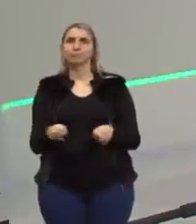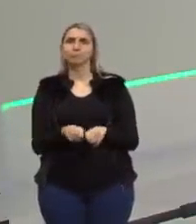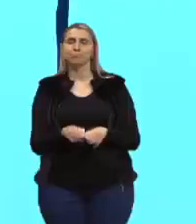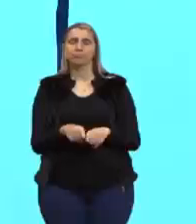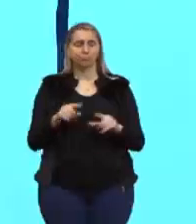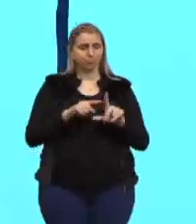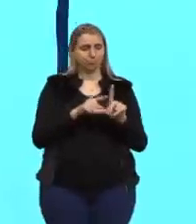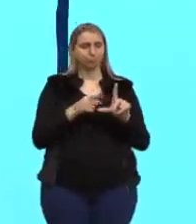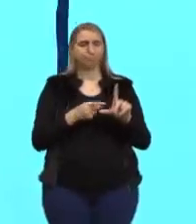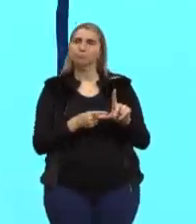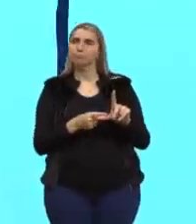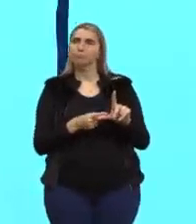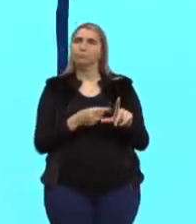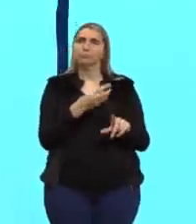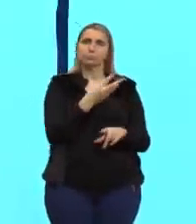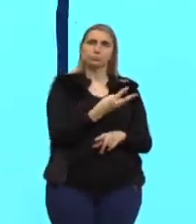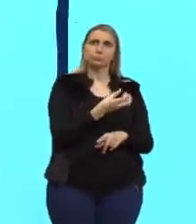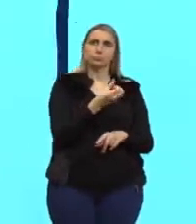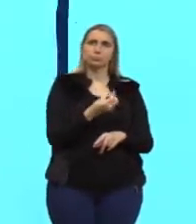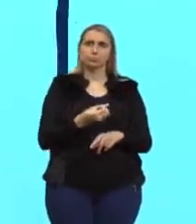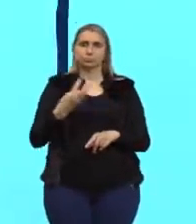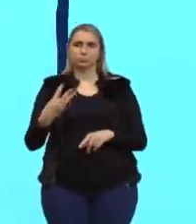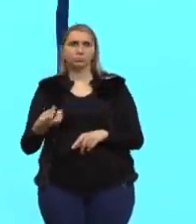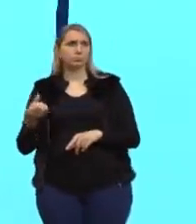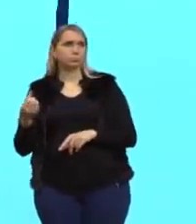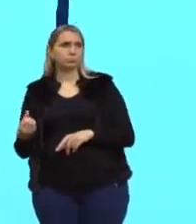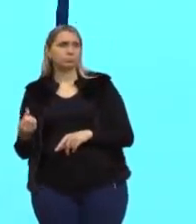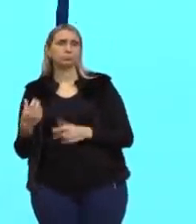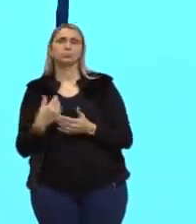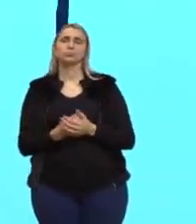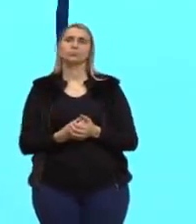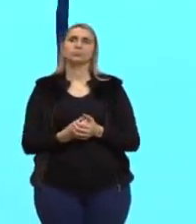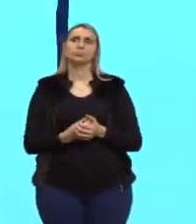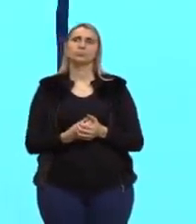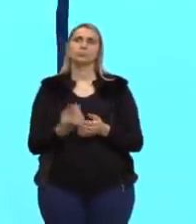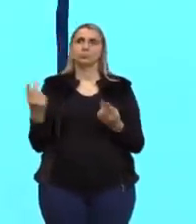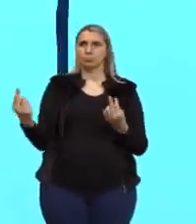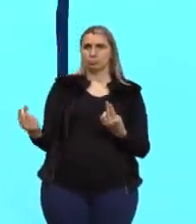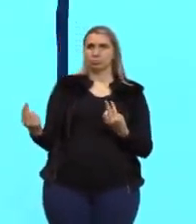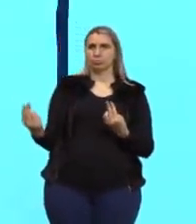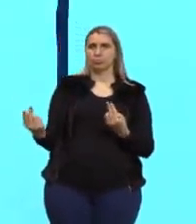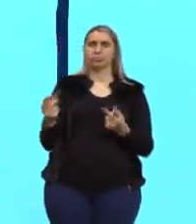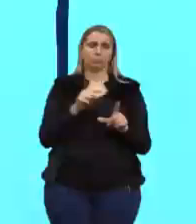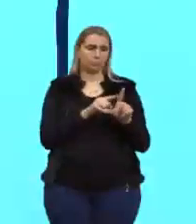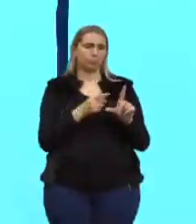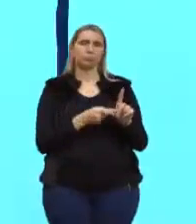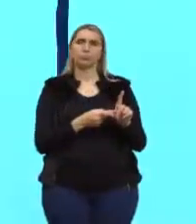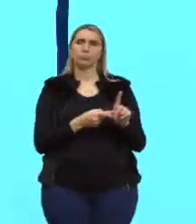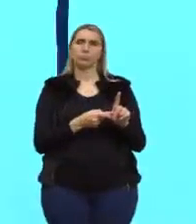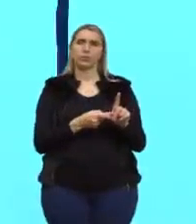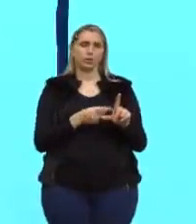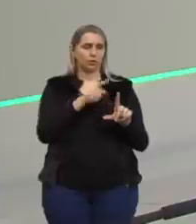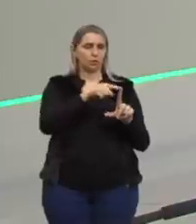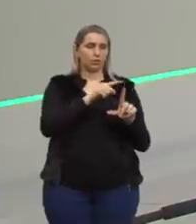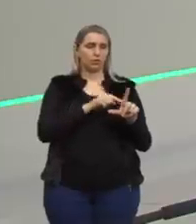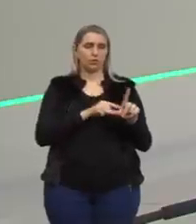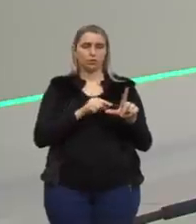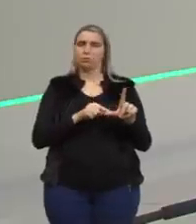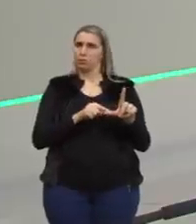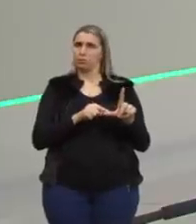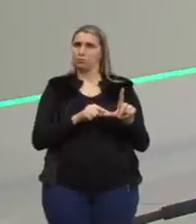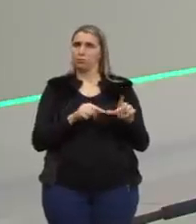ângulo, ó, 36, 36. Ou seja, esse ângulo é congruente e ele está entre esses lados que são